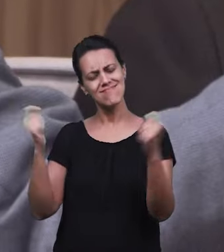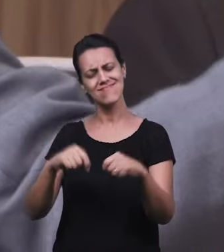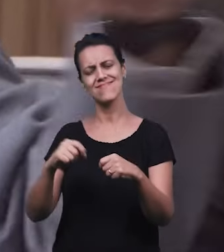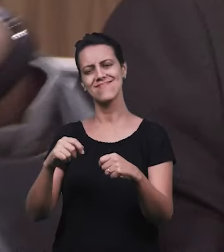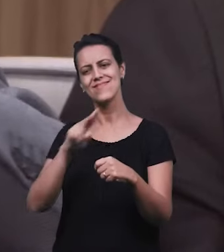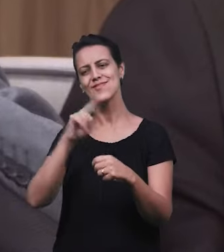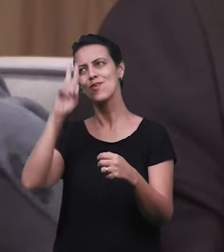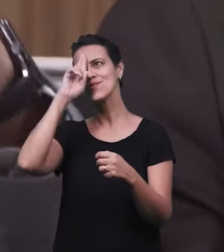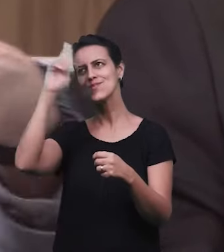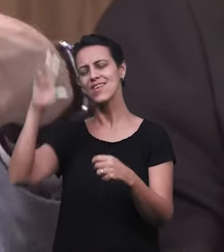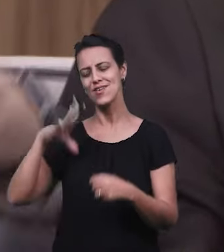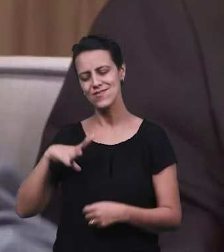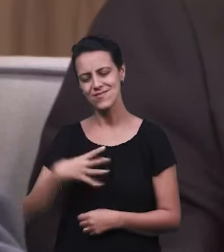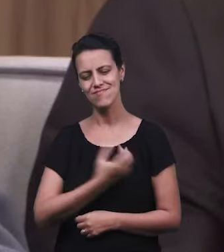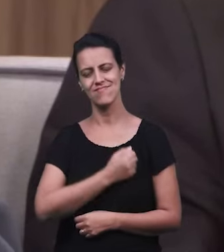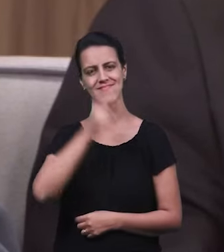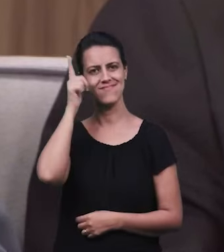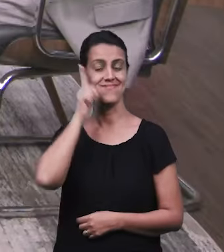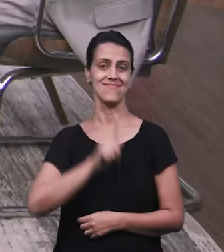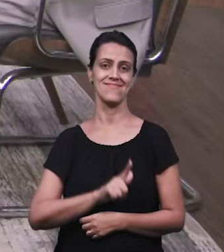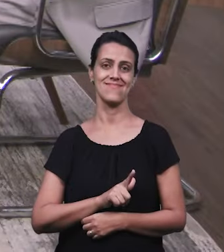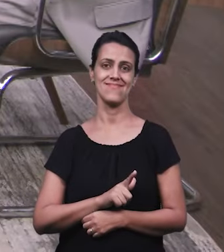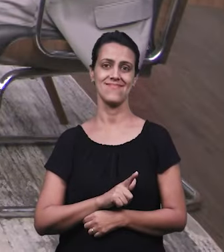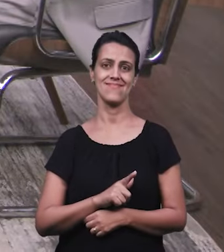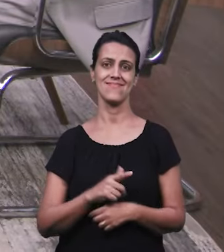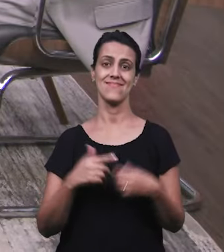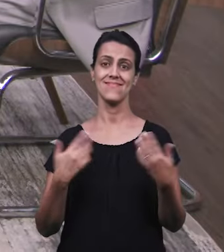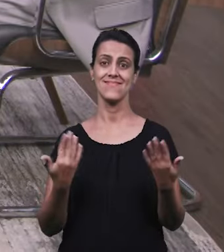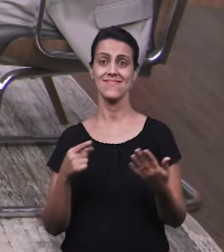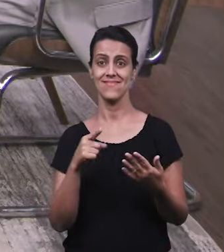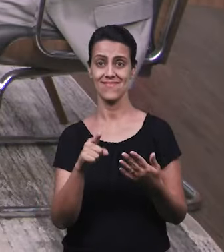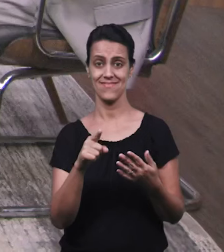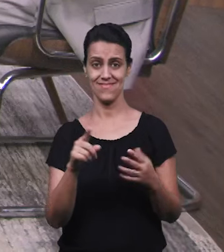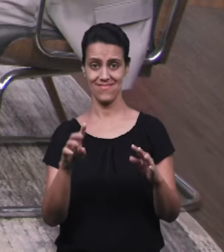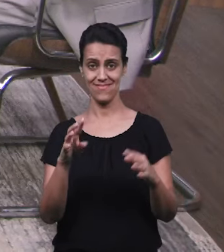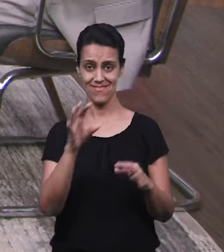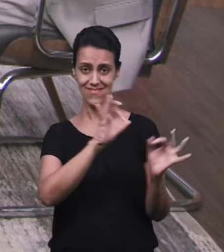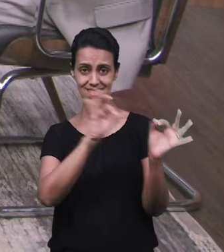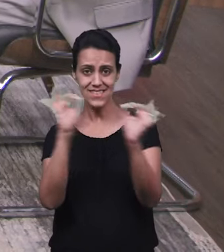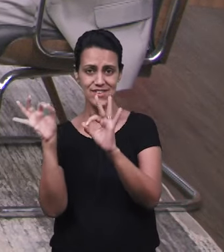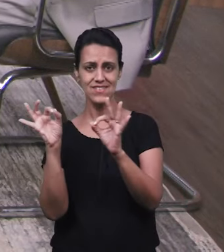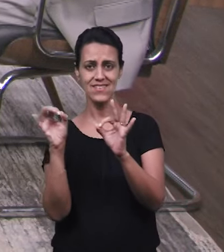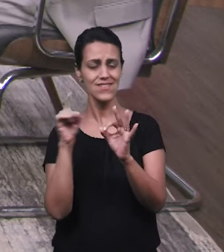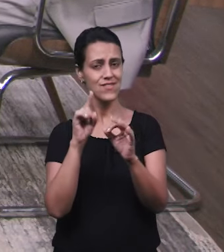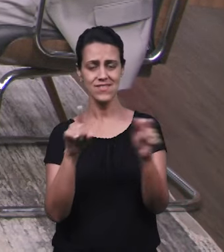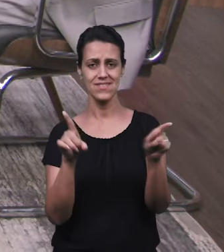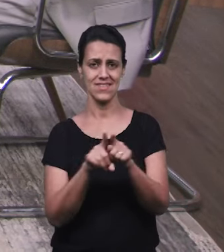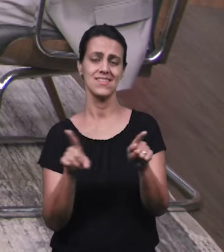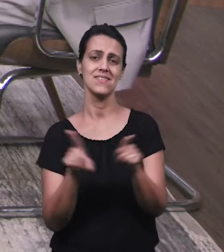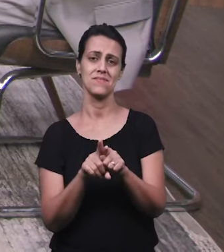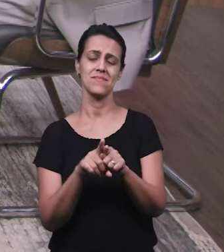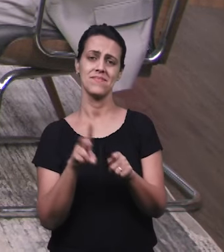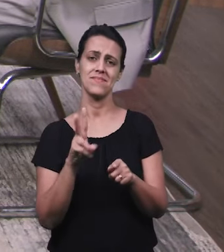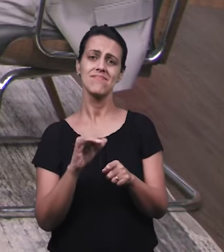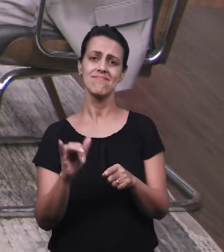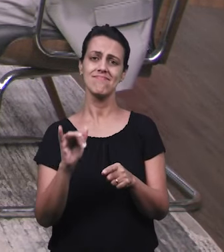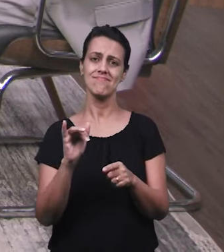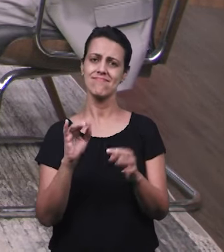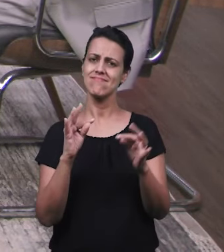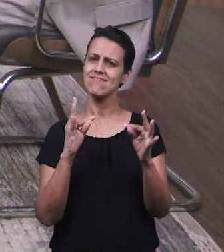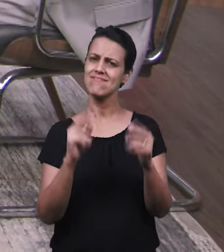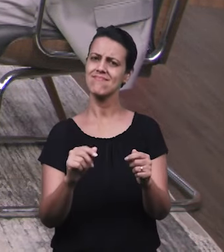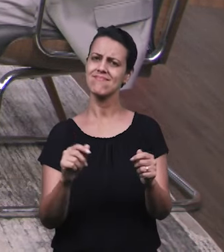do Senhor e a salvação da nossa alma. Então, quem está nos assistindo, você vai levar essa palavra para você, além de tudo aquilo que foi